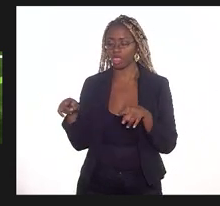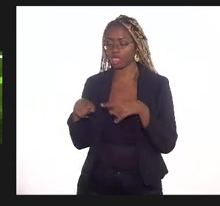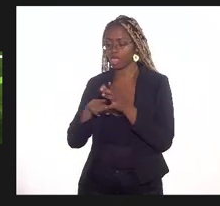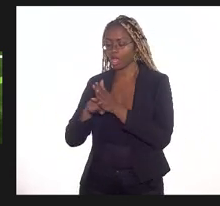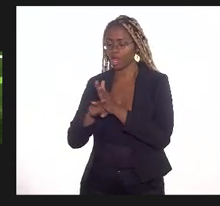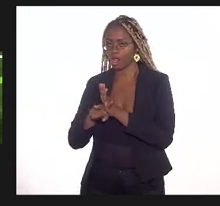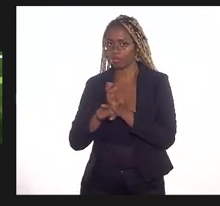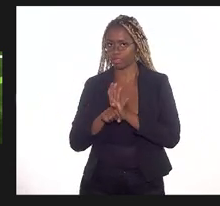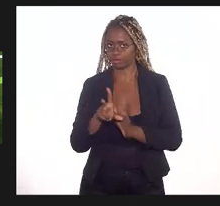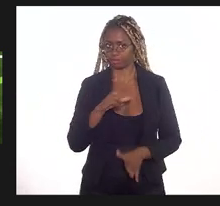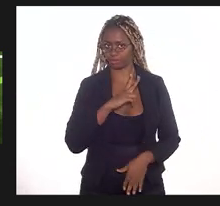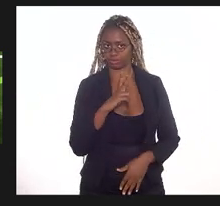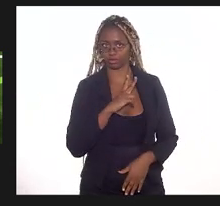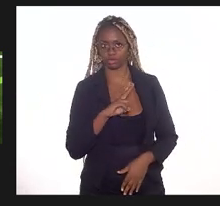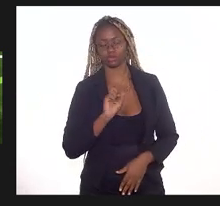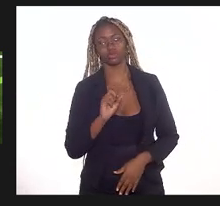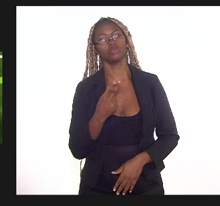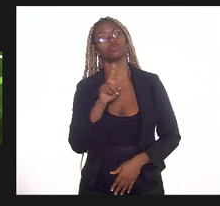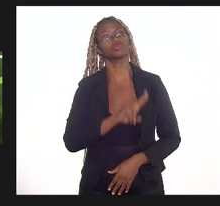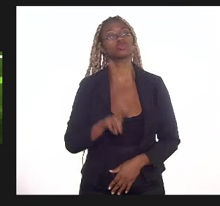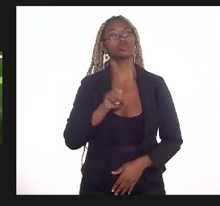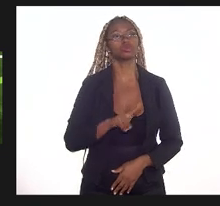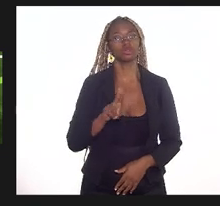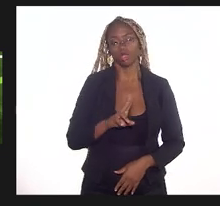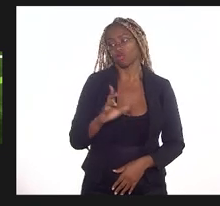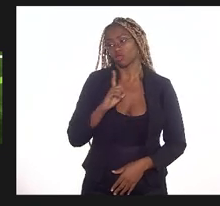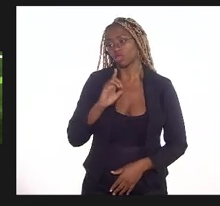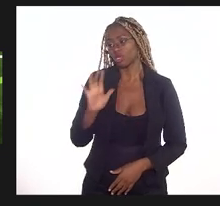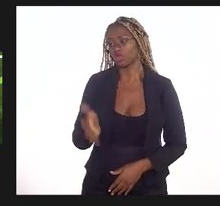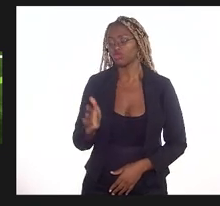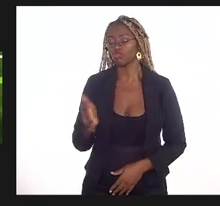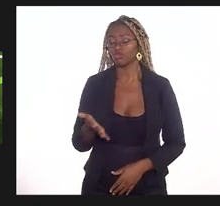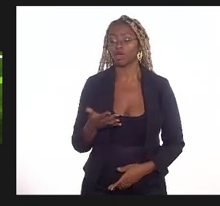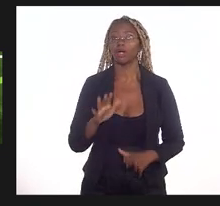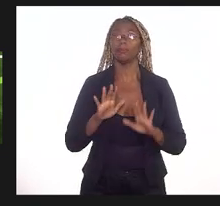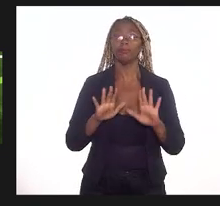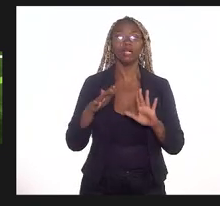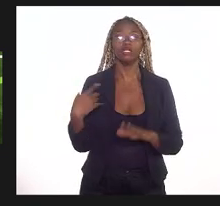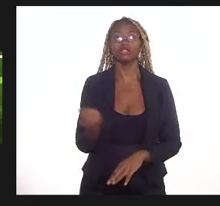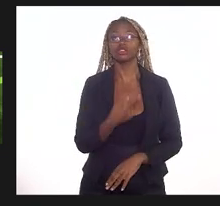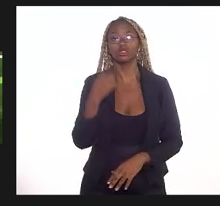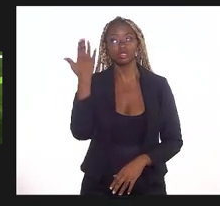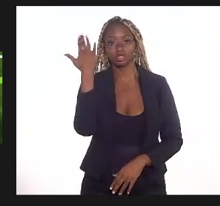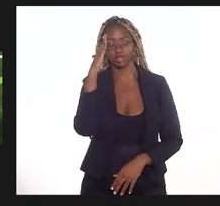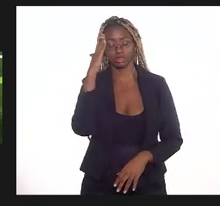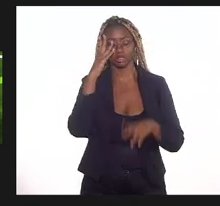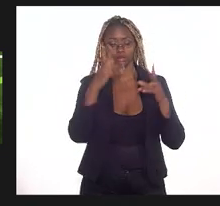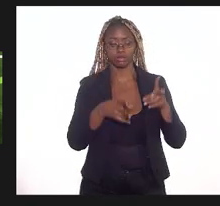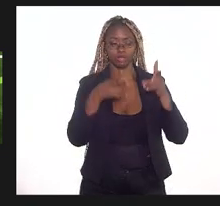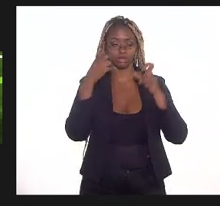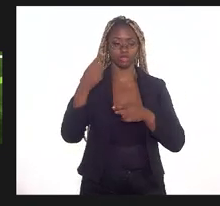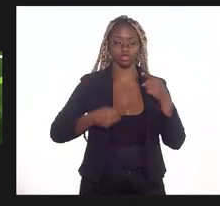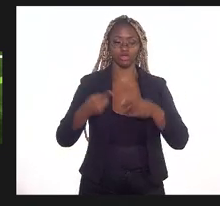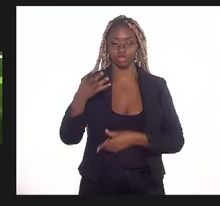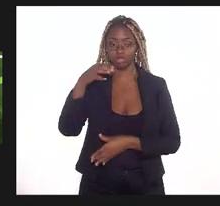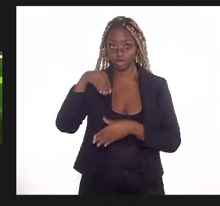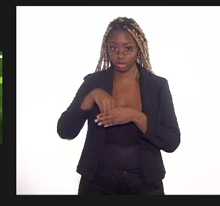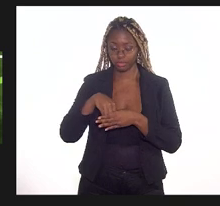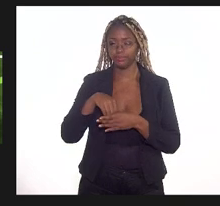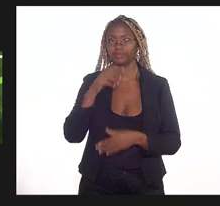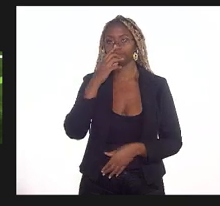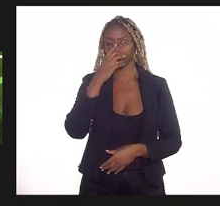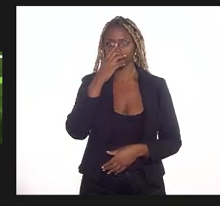ser a utilização de laboratórios que a gente já tem. Mas a gente entendeu, né, discutindo internamente, que o